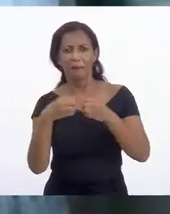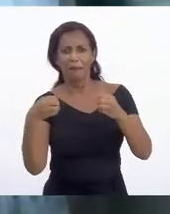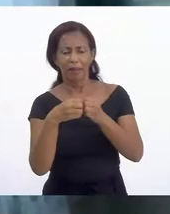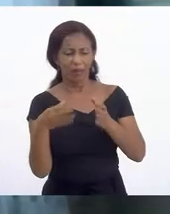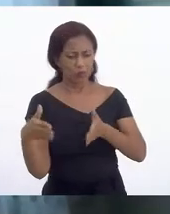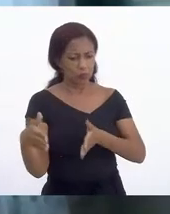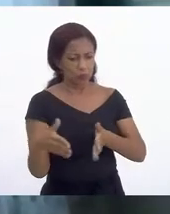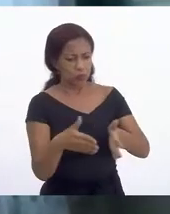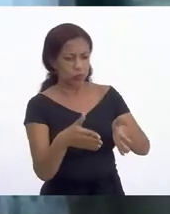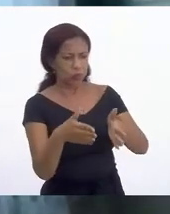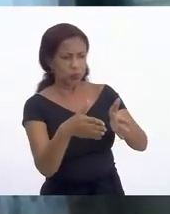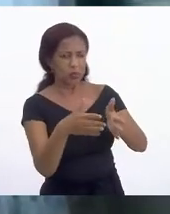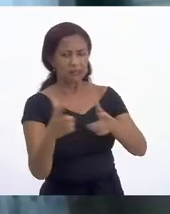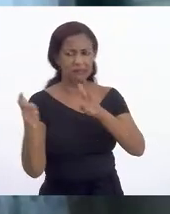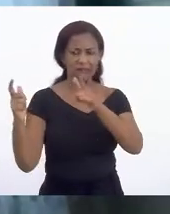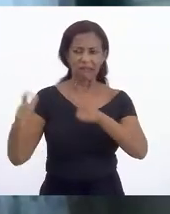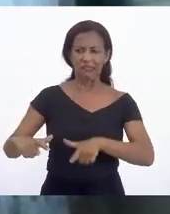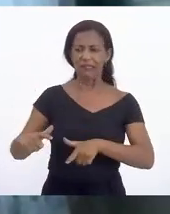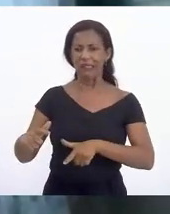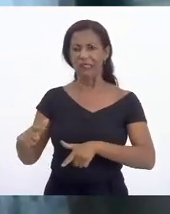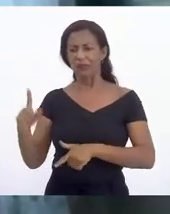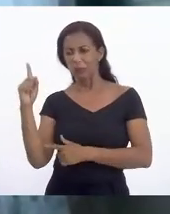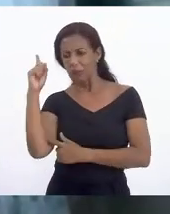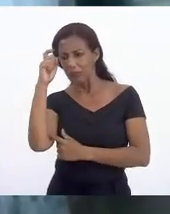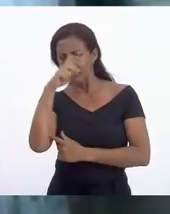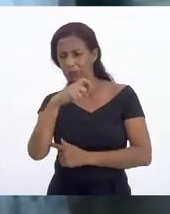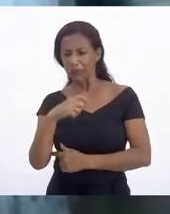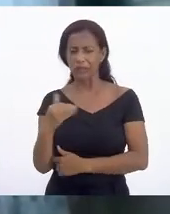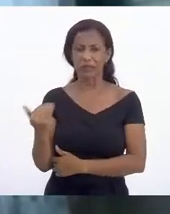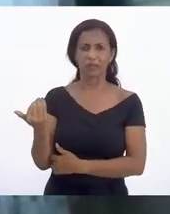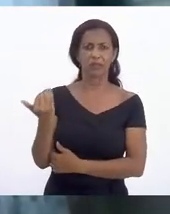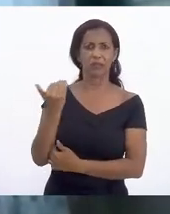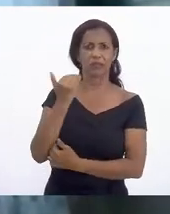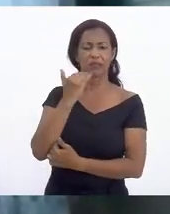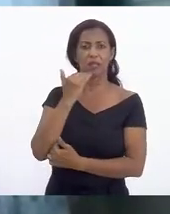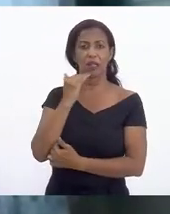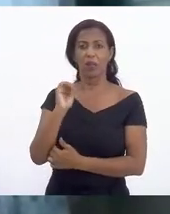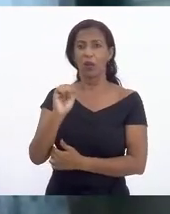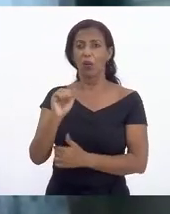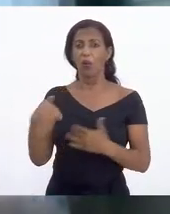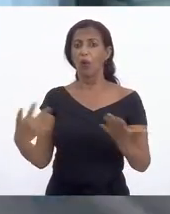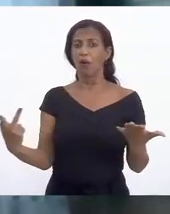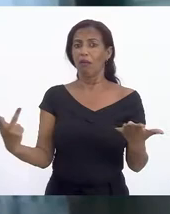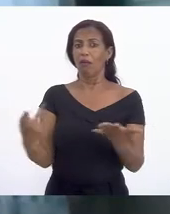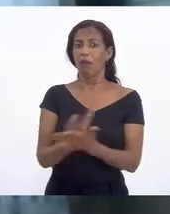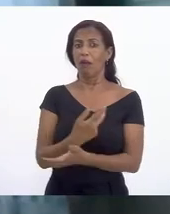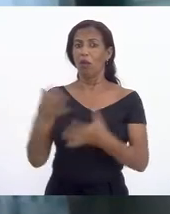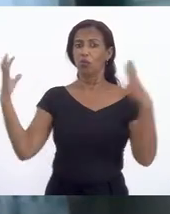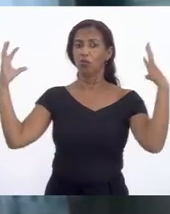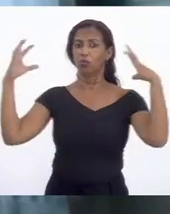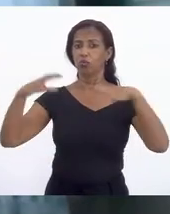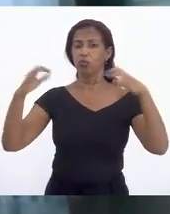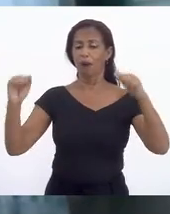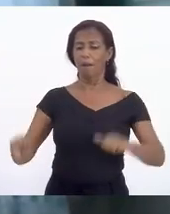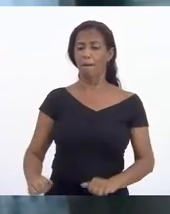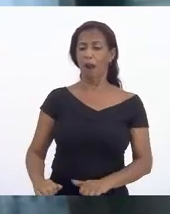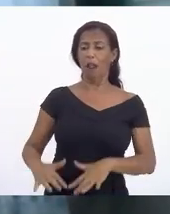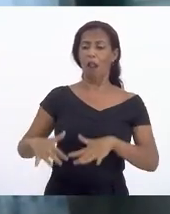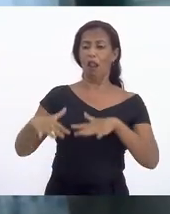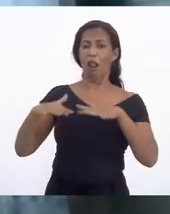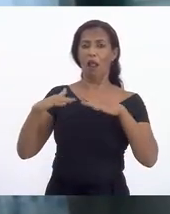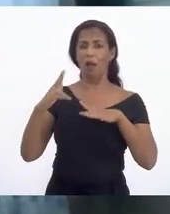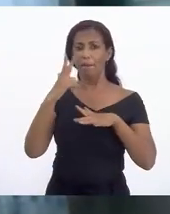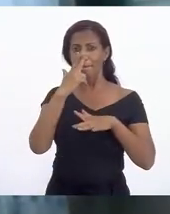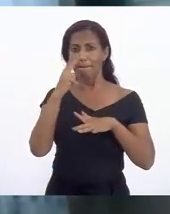áreas vulneráveis. E depois, quando tinha uma inundação, ainda se atribuía a culpa a eles, como se